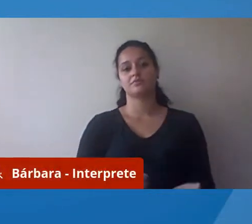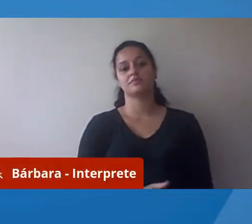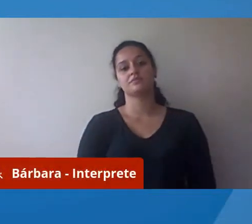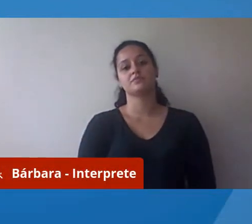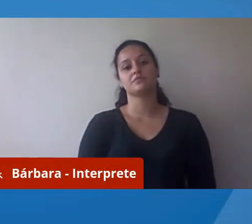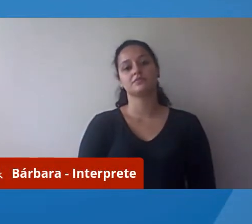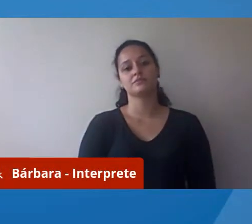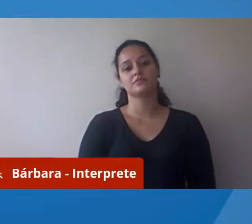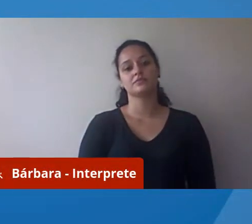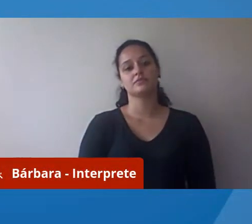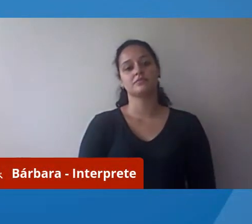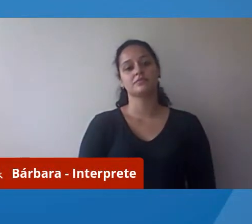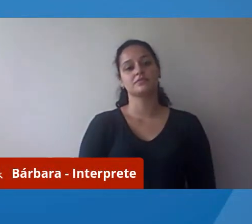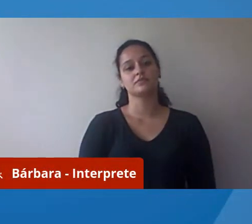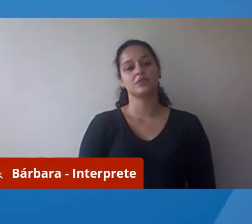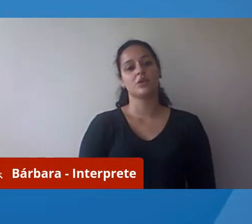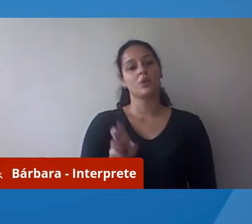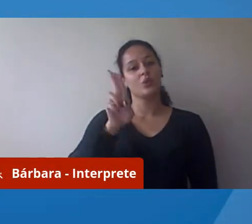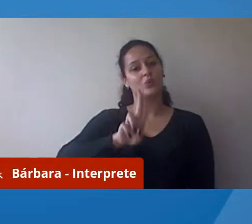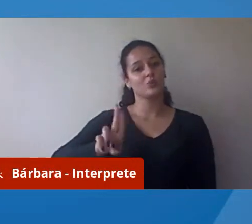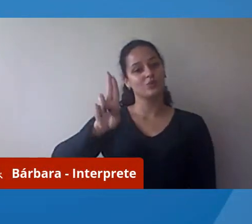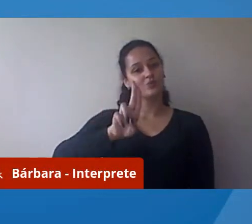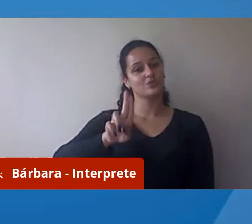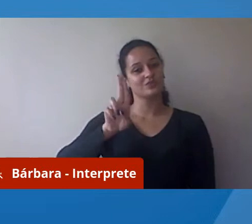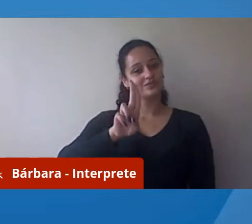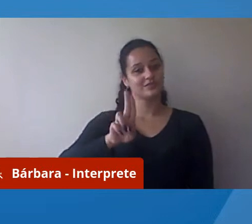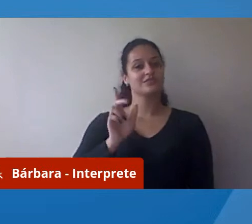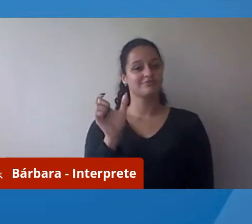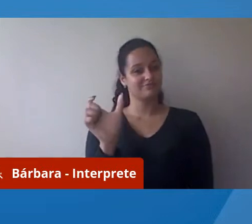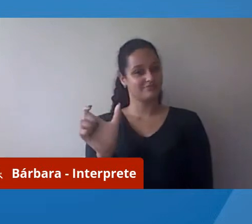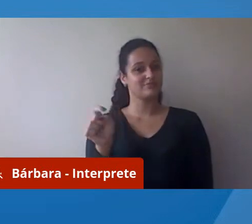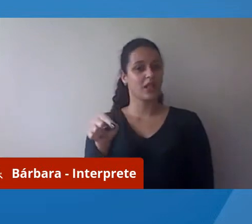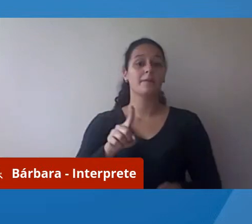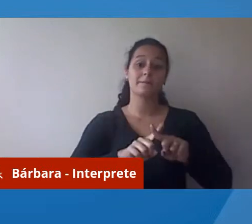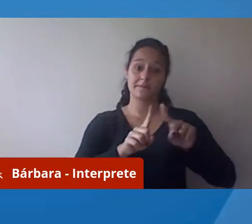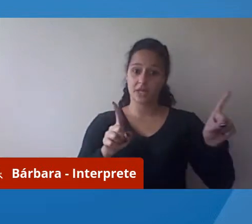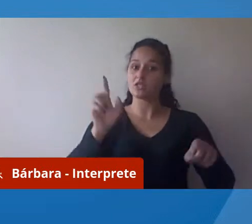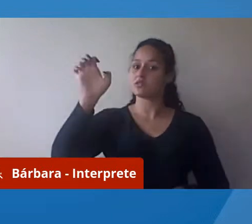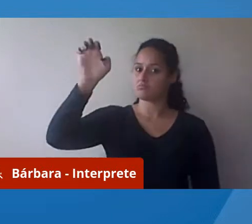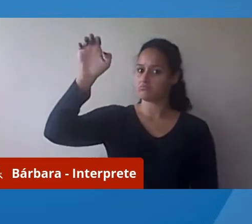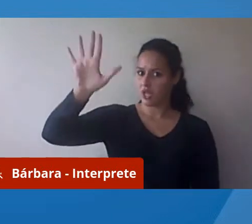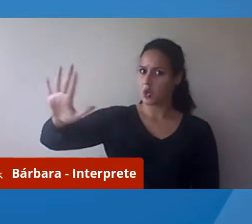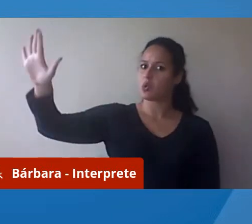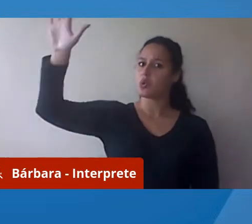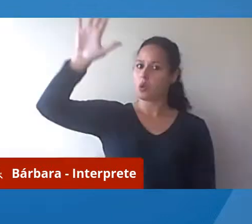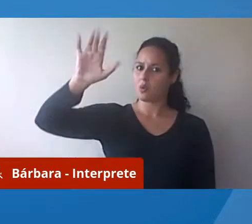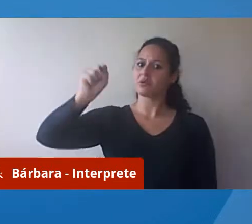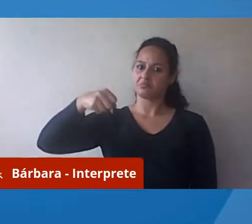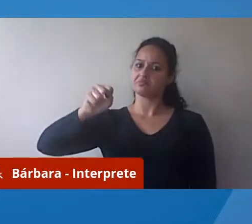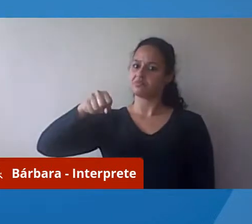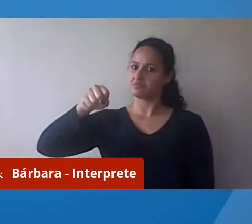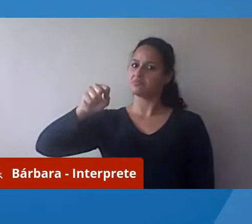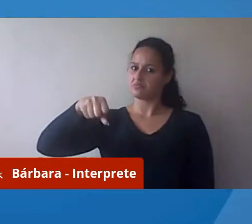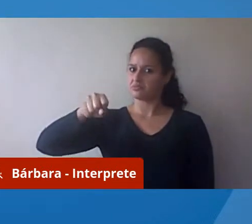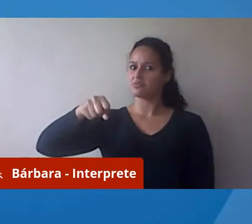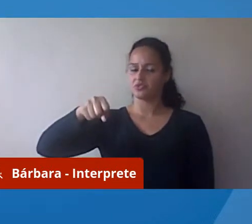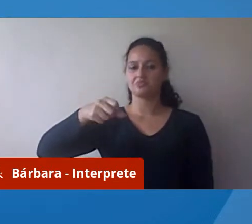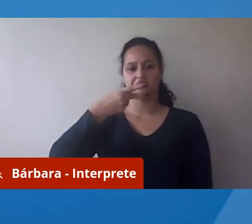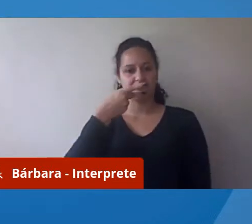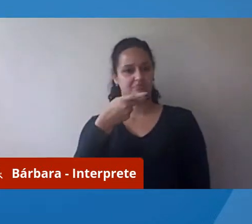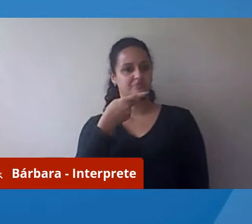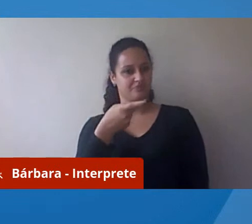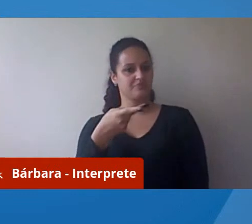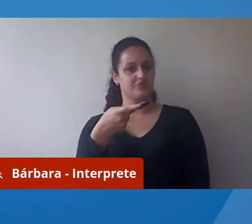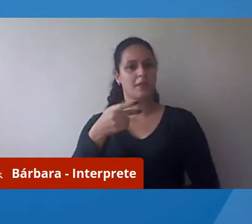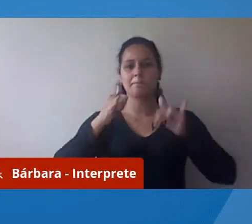necropolítica, usando esse termo populismo. Mas na Europa isso é muito, muito utilizado. Realmente é tudo. A